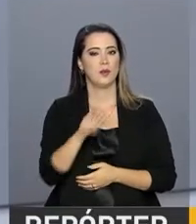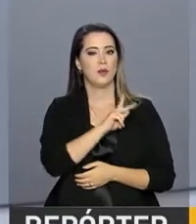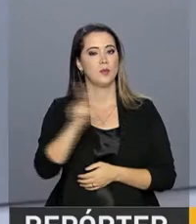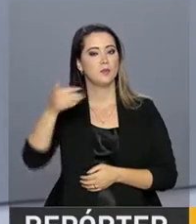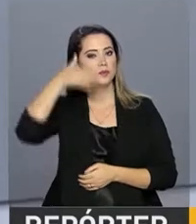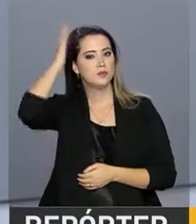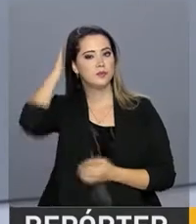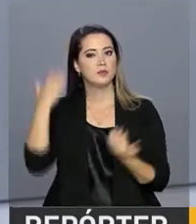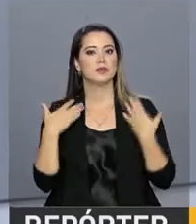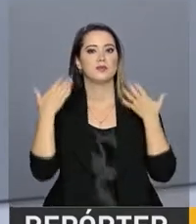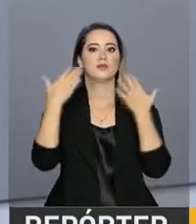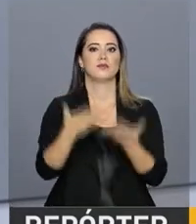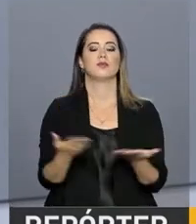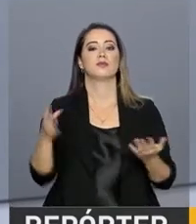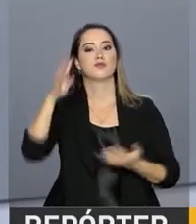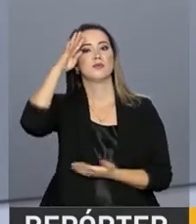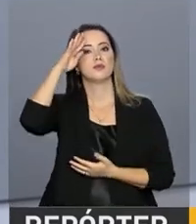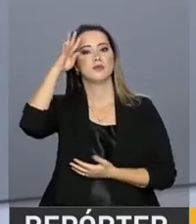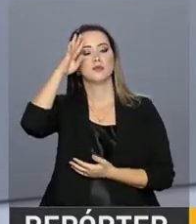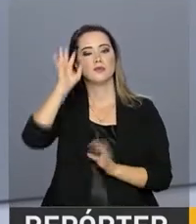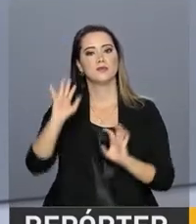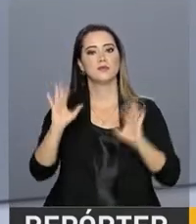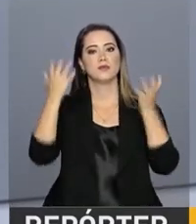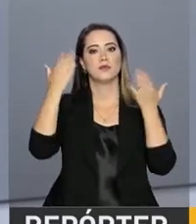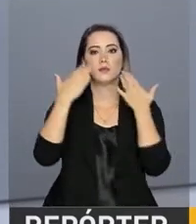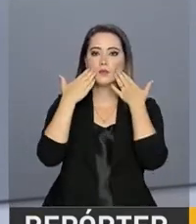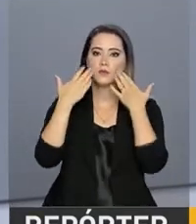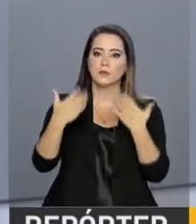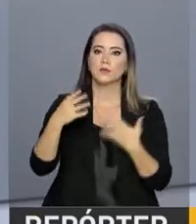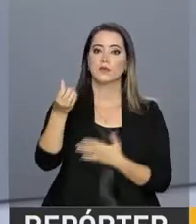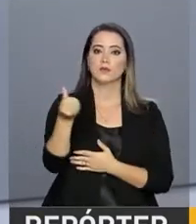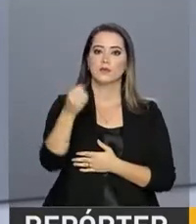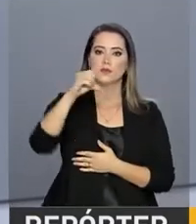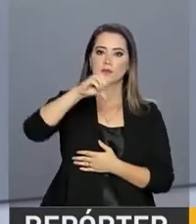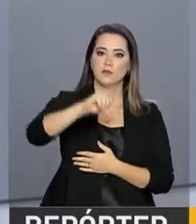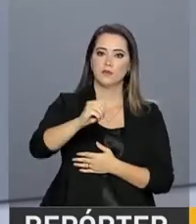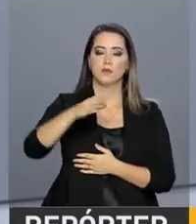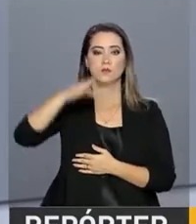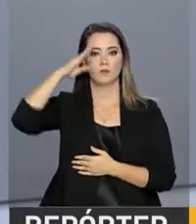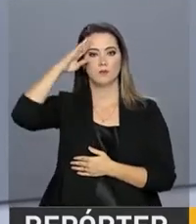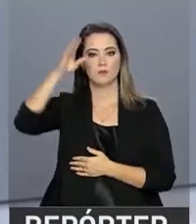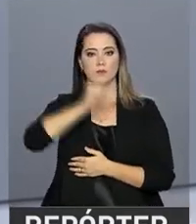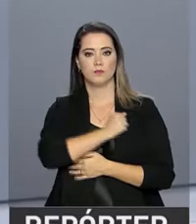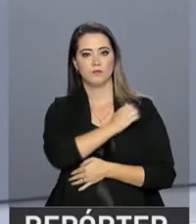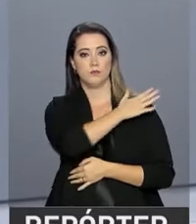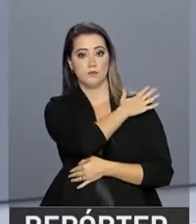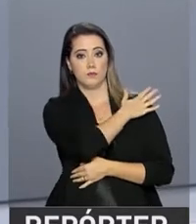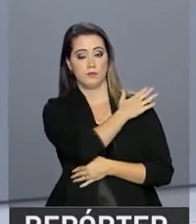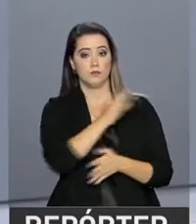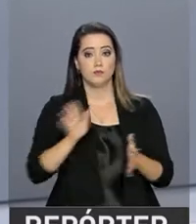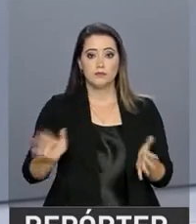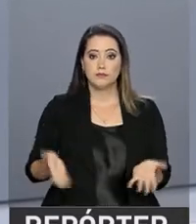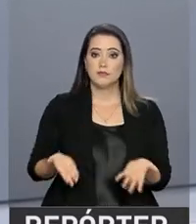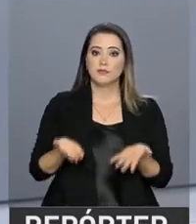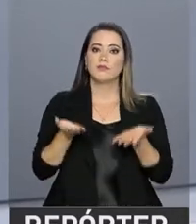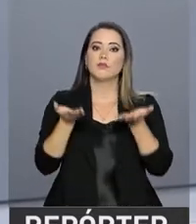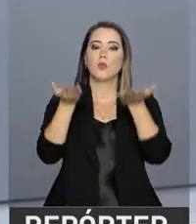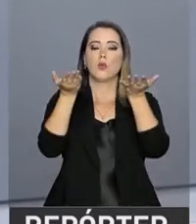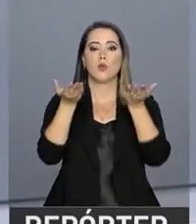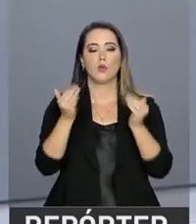michel temer participou nesta quarta feira da cerimônia de apresentação de 69 oficiais generais promovidos